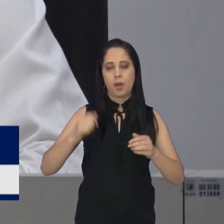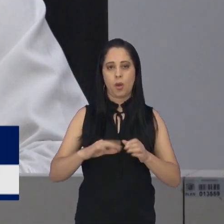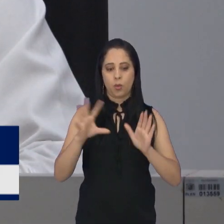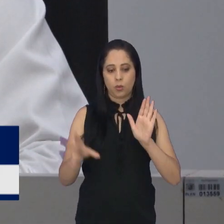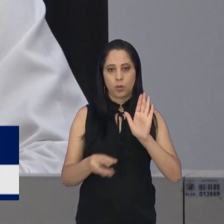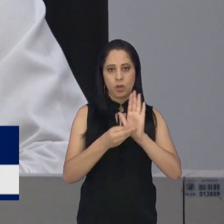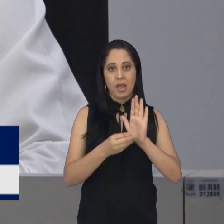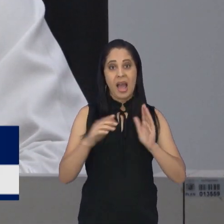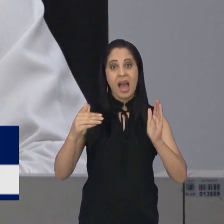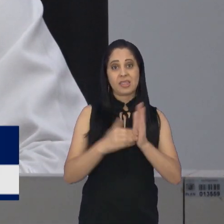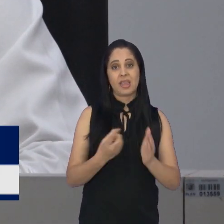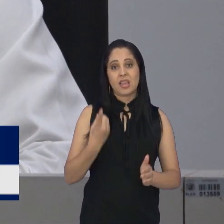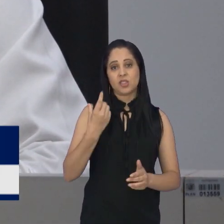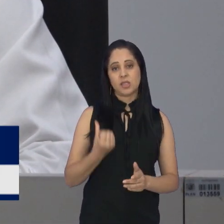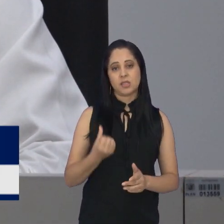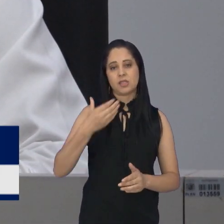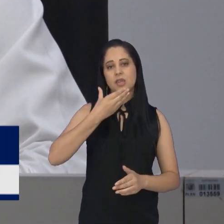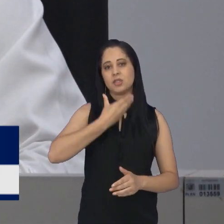emendas,